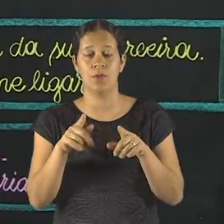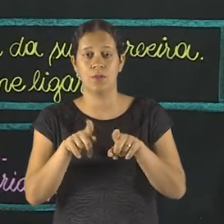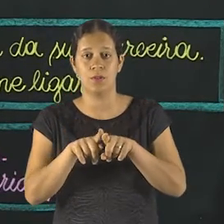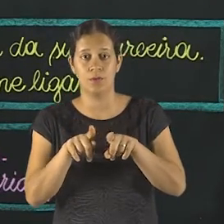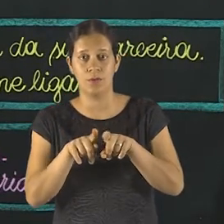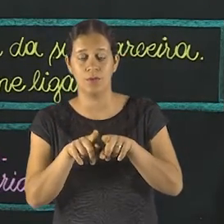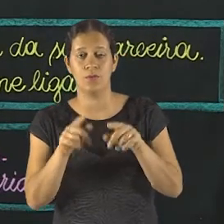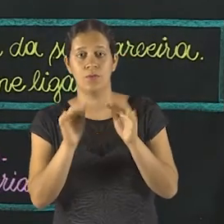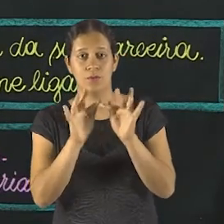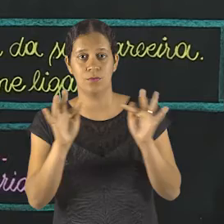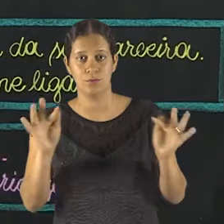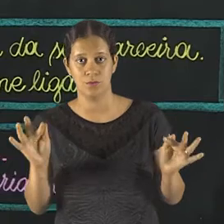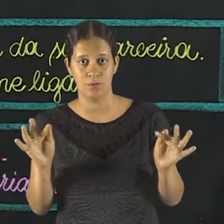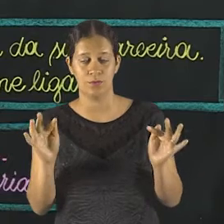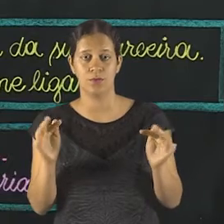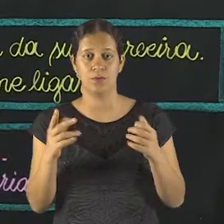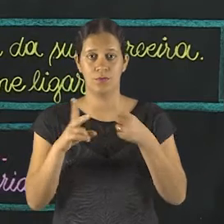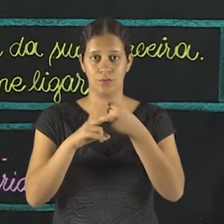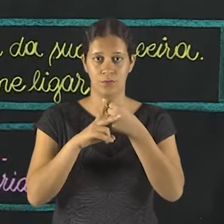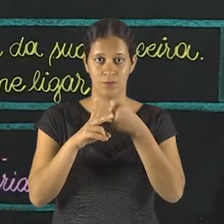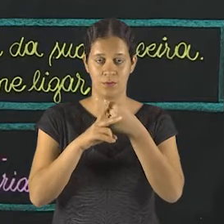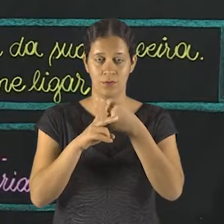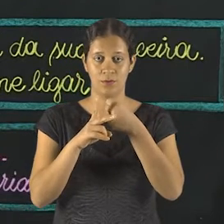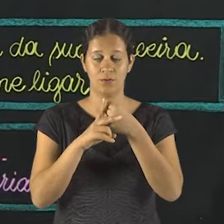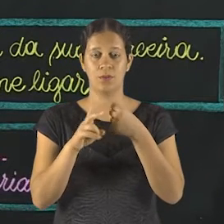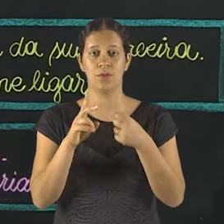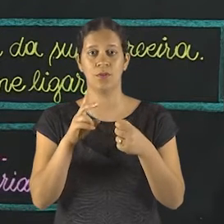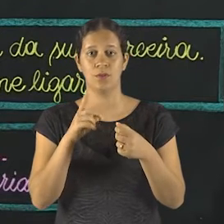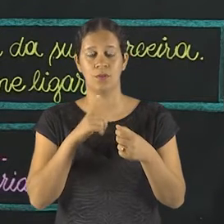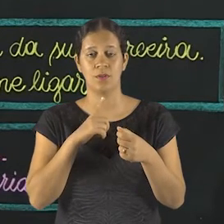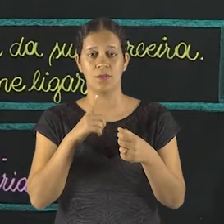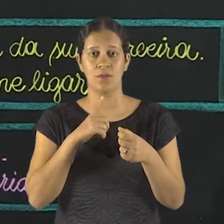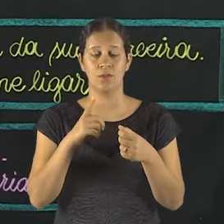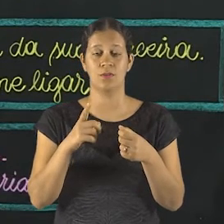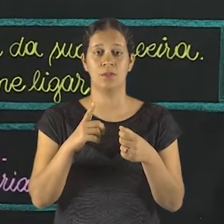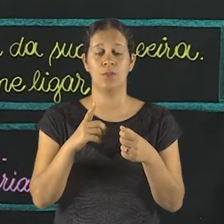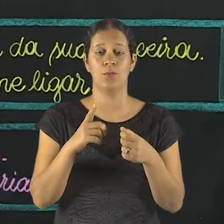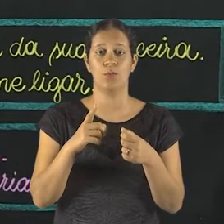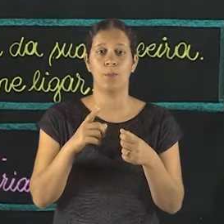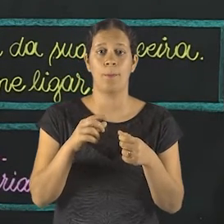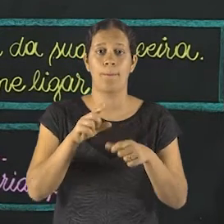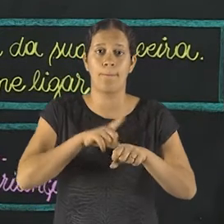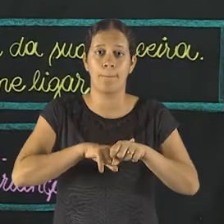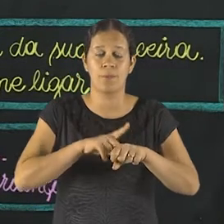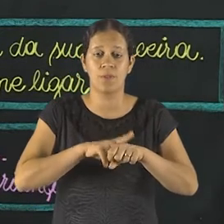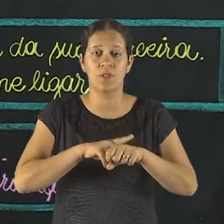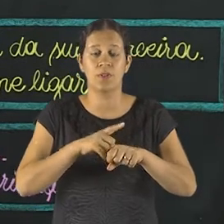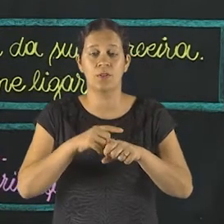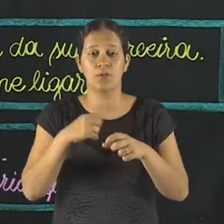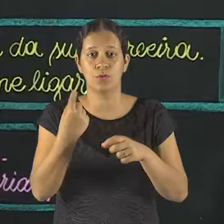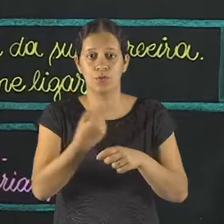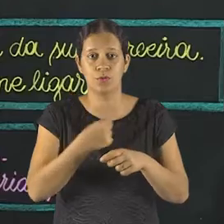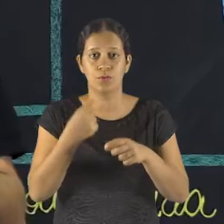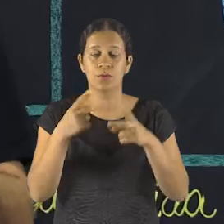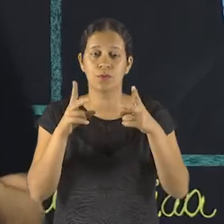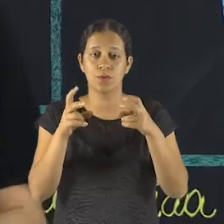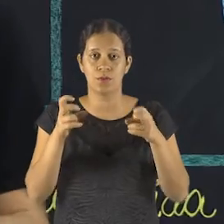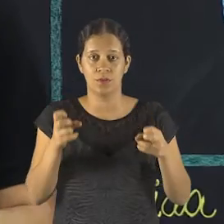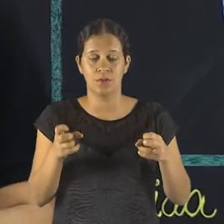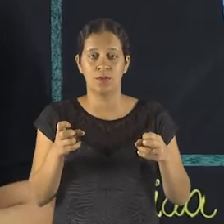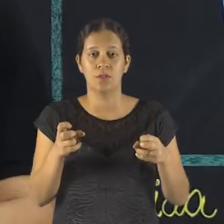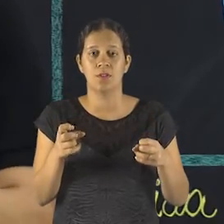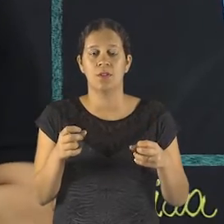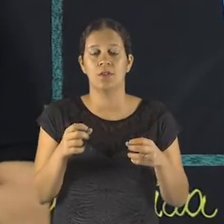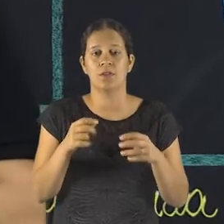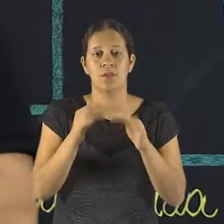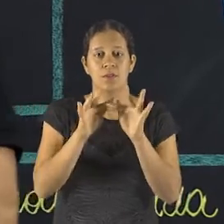e orações em que os verbos estão conjugados, estão flexionados em modos verbais. Ou seja, a gente vai perceber a distinção